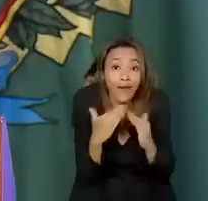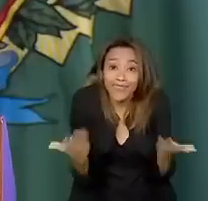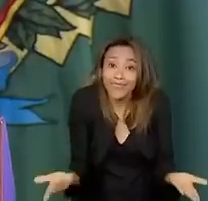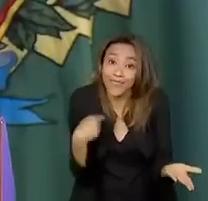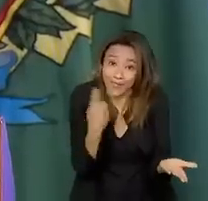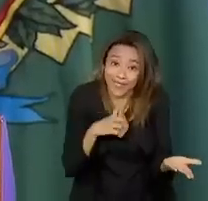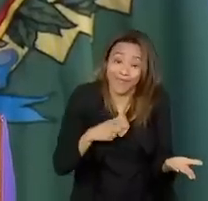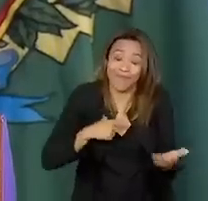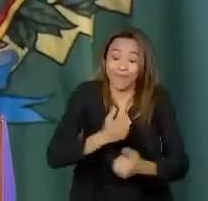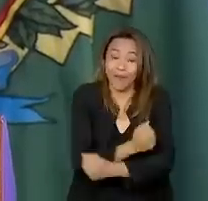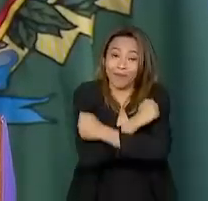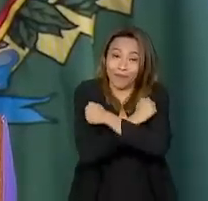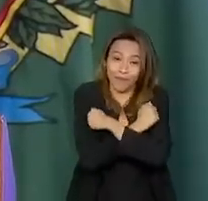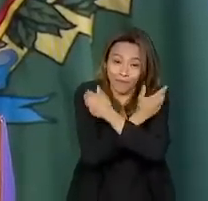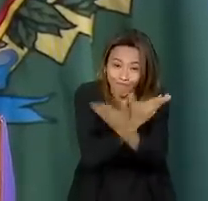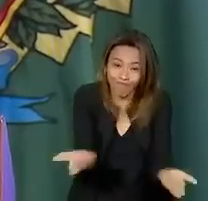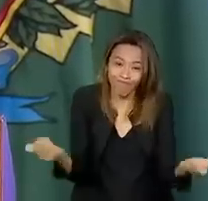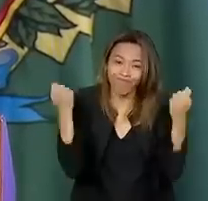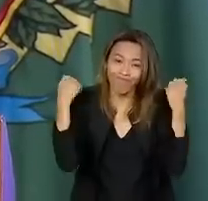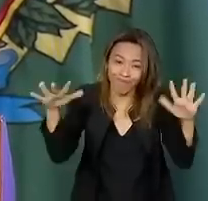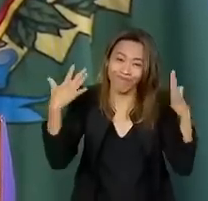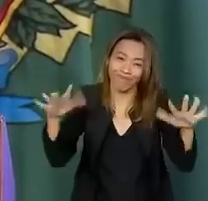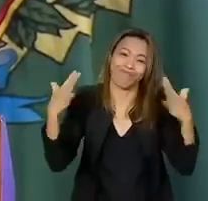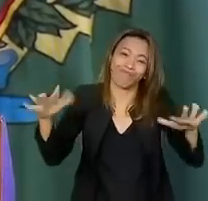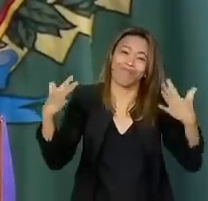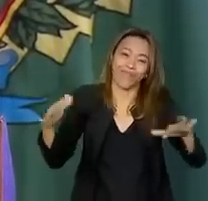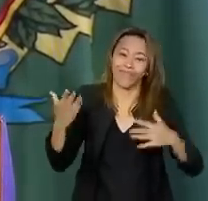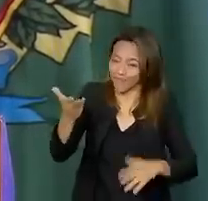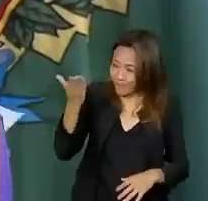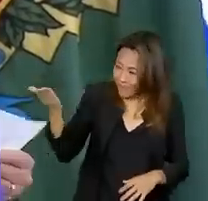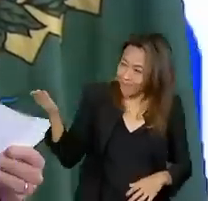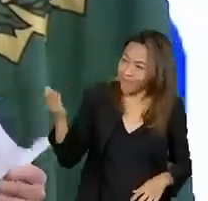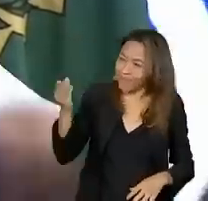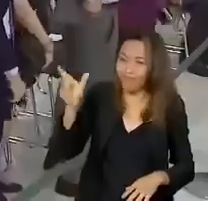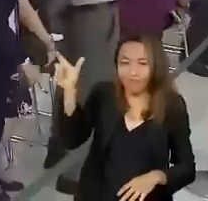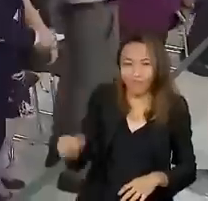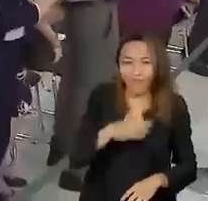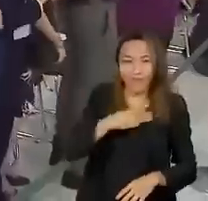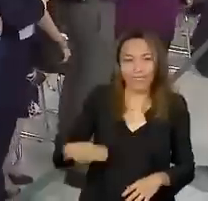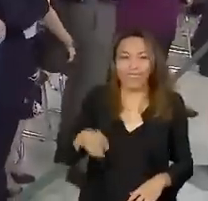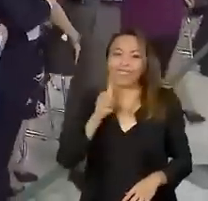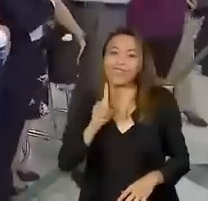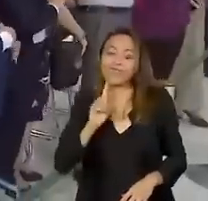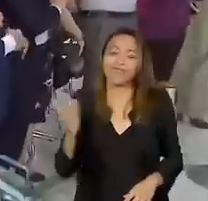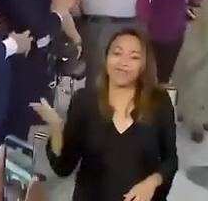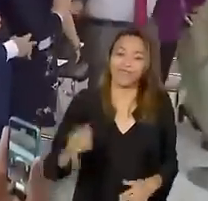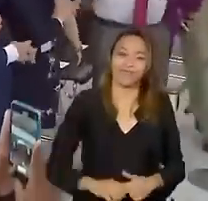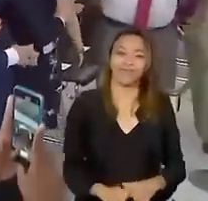Um abraço, parabéns e parabéns, companheira Lívia.